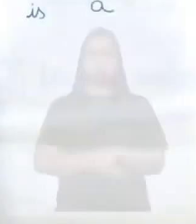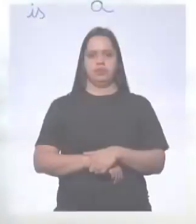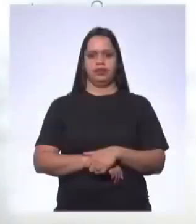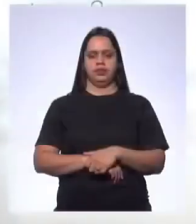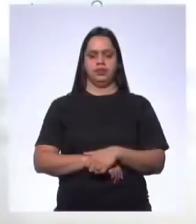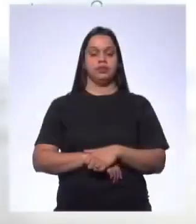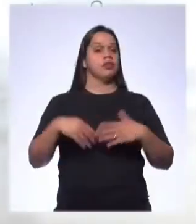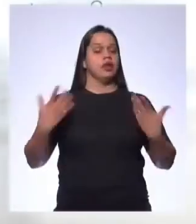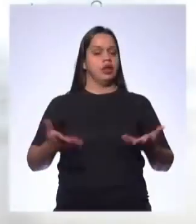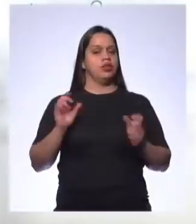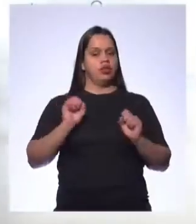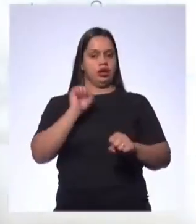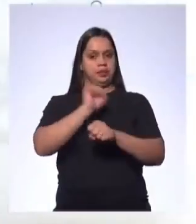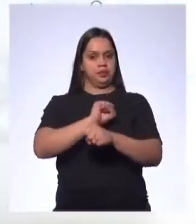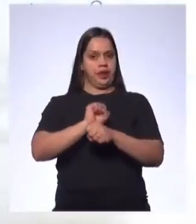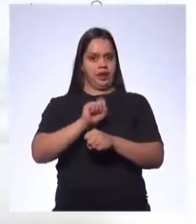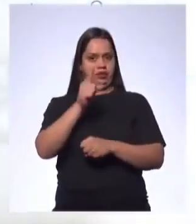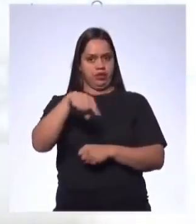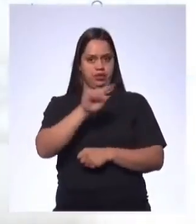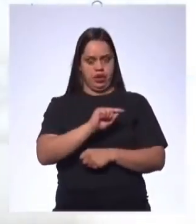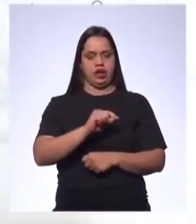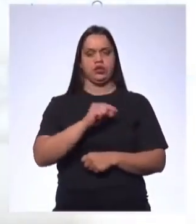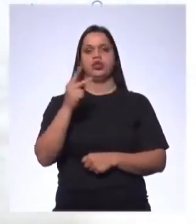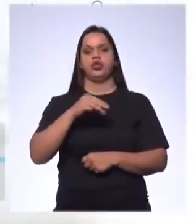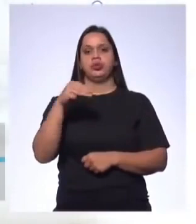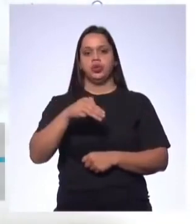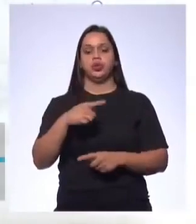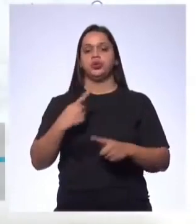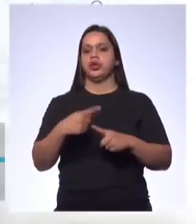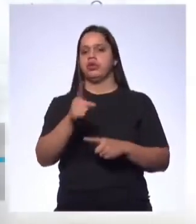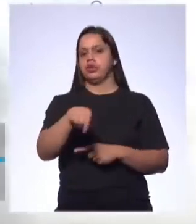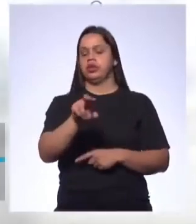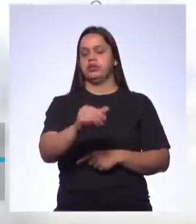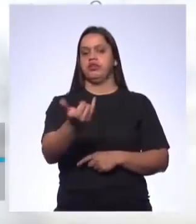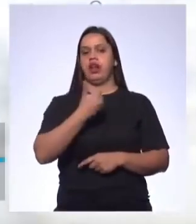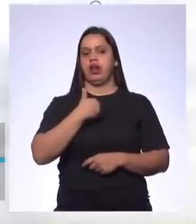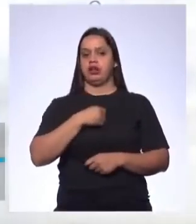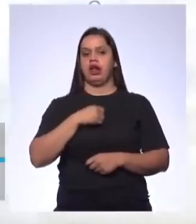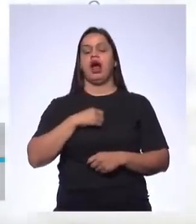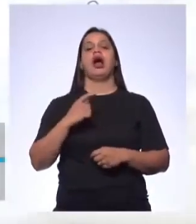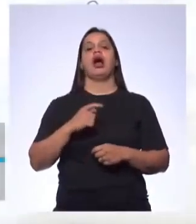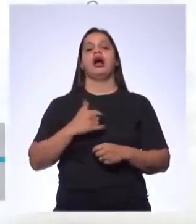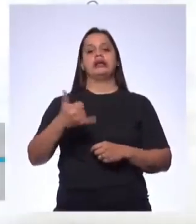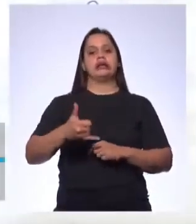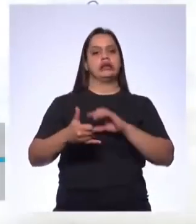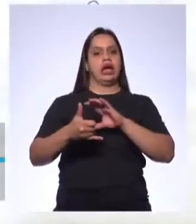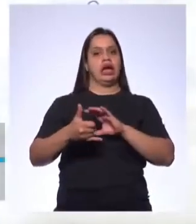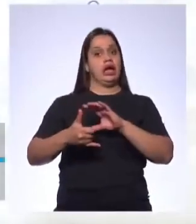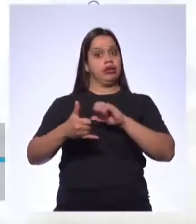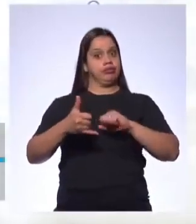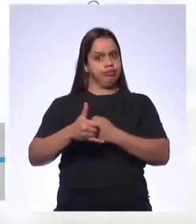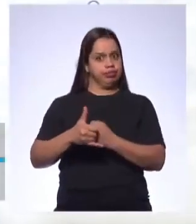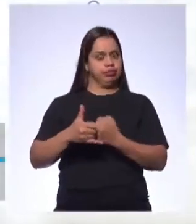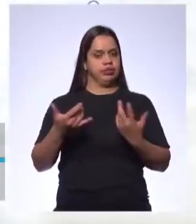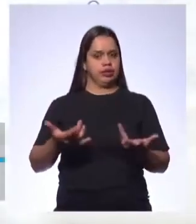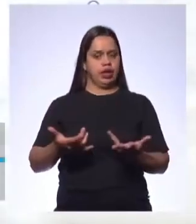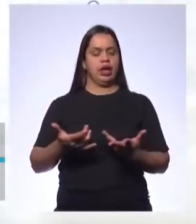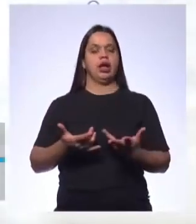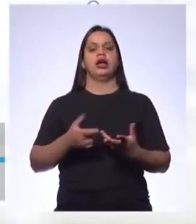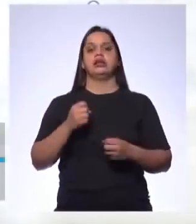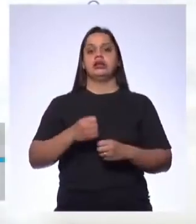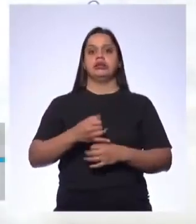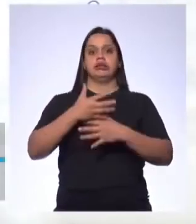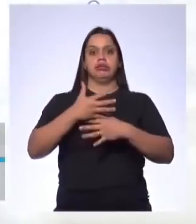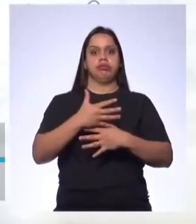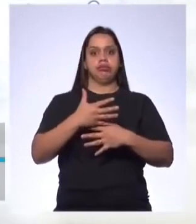Eu dei um tempinho a mais para vocês, pessoal, porque vocês estão falando que está travando, tá? Então, né, nesse meio tempo aí, se travar no andar da